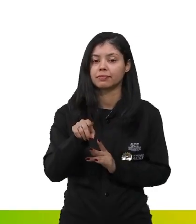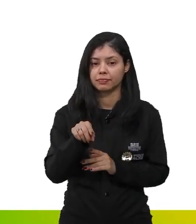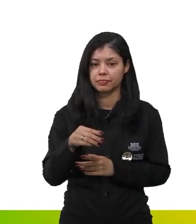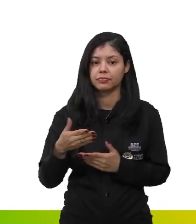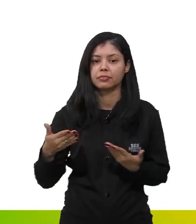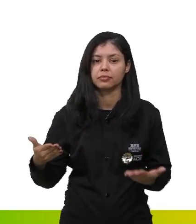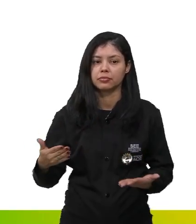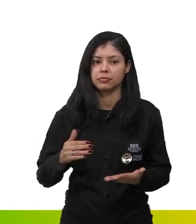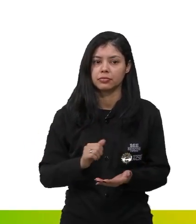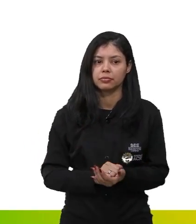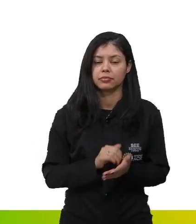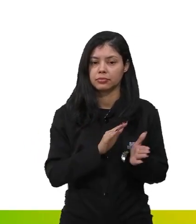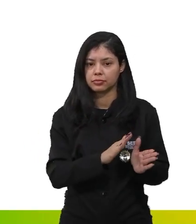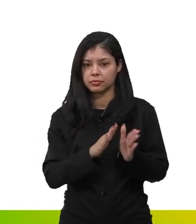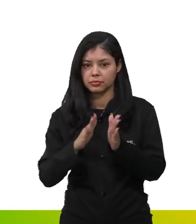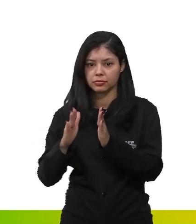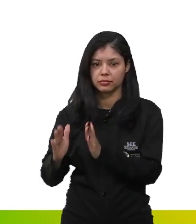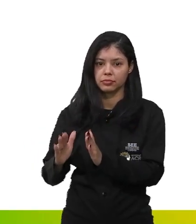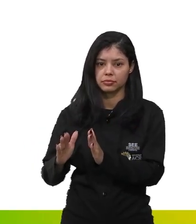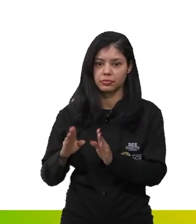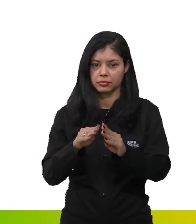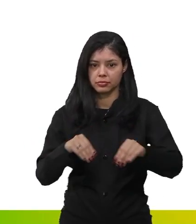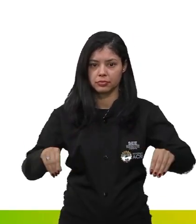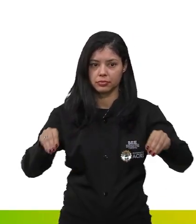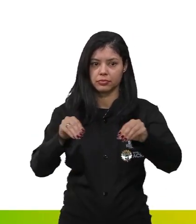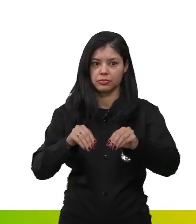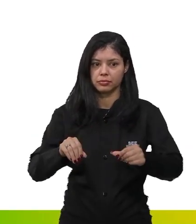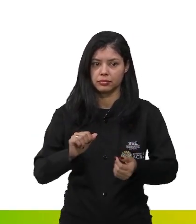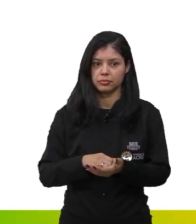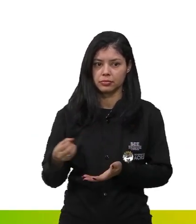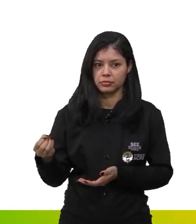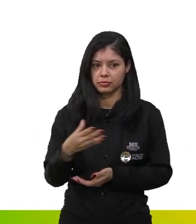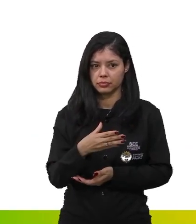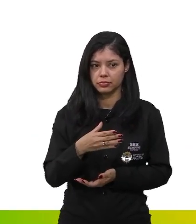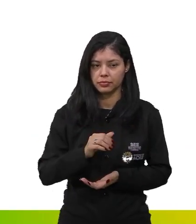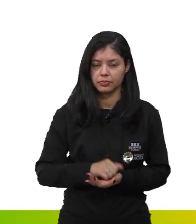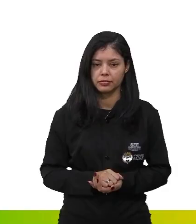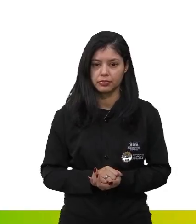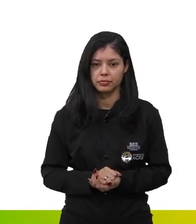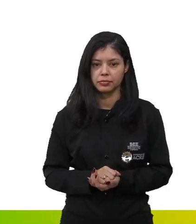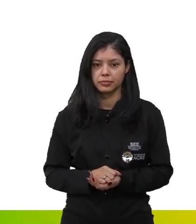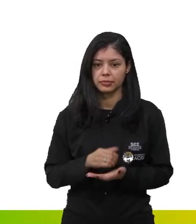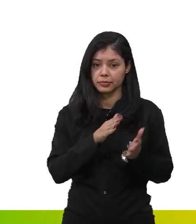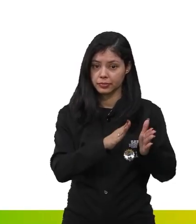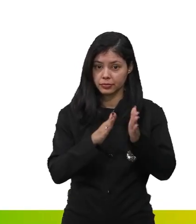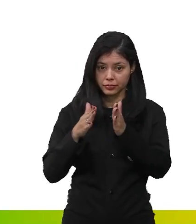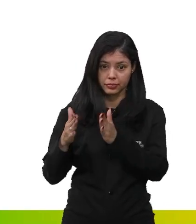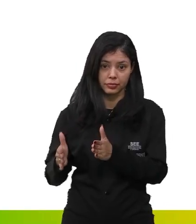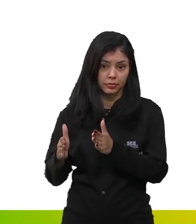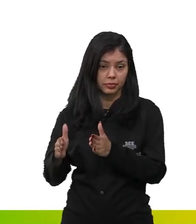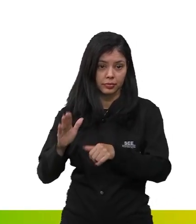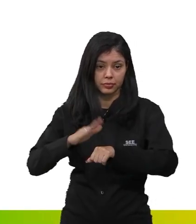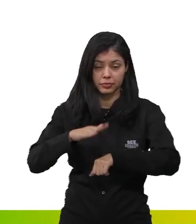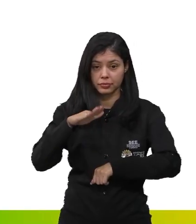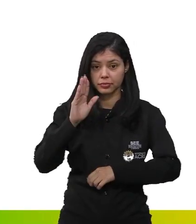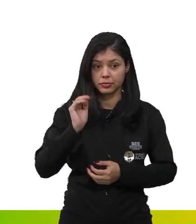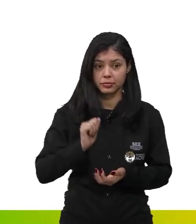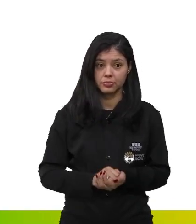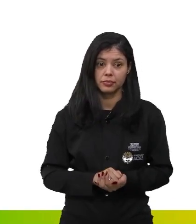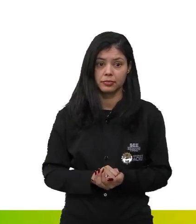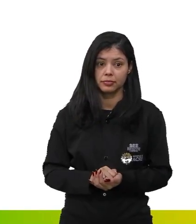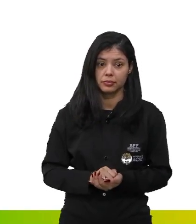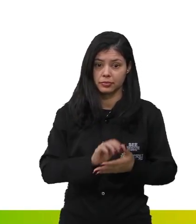Portugal possui uma parte do território do Novo Mundo. Uma parte do território que mais tarde vai se